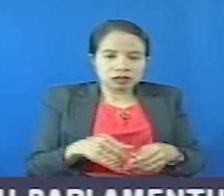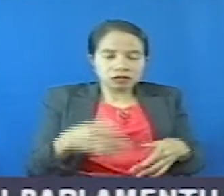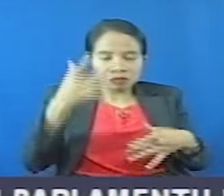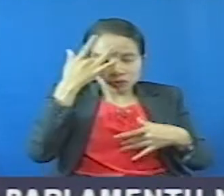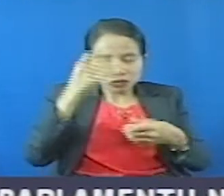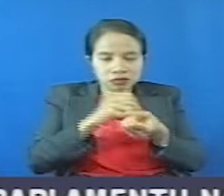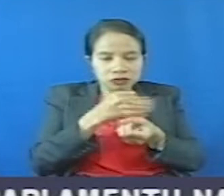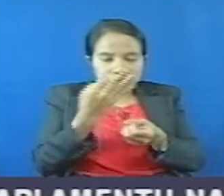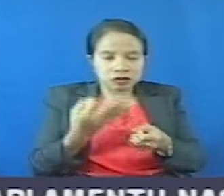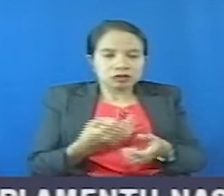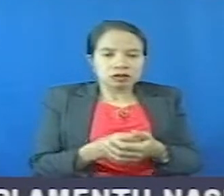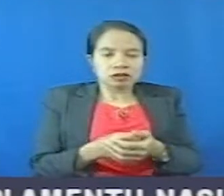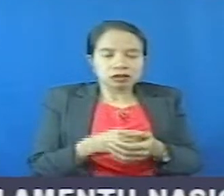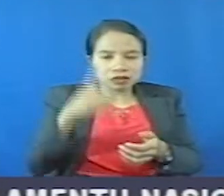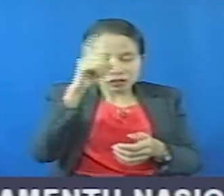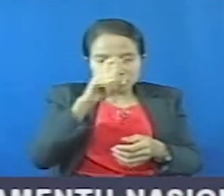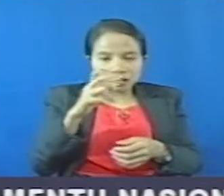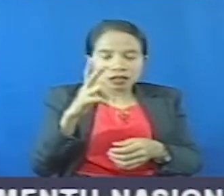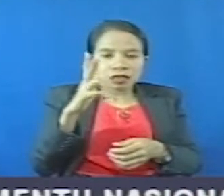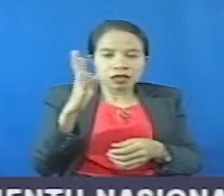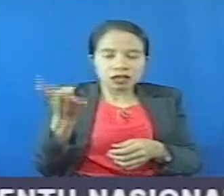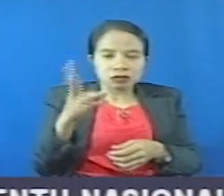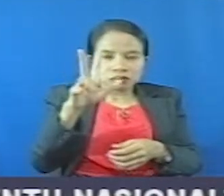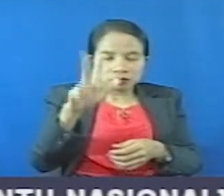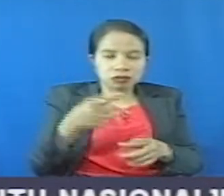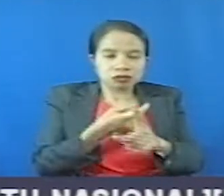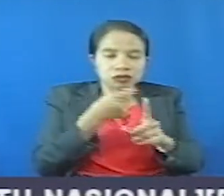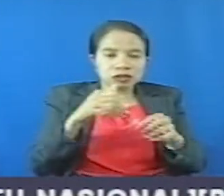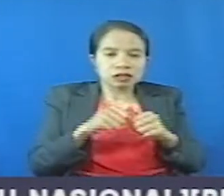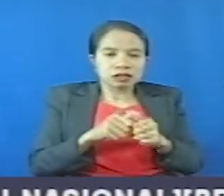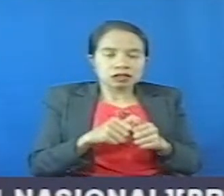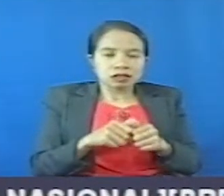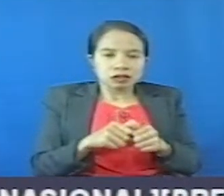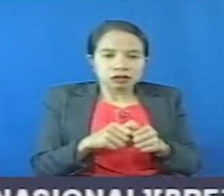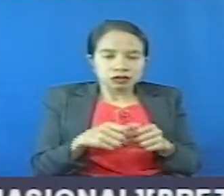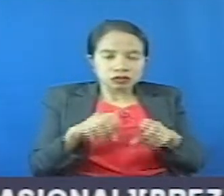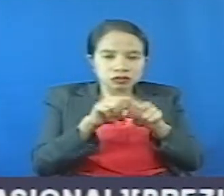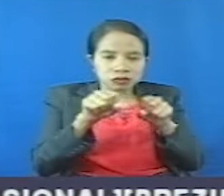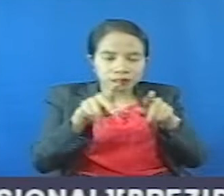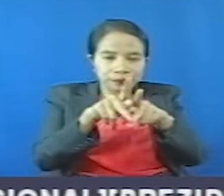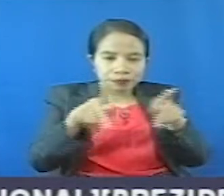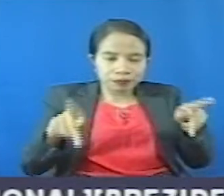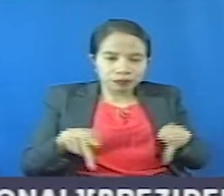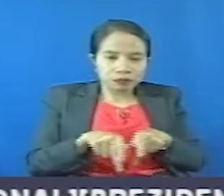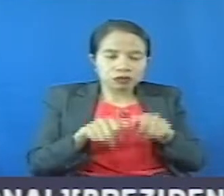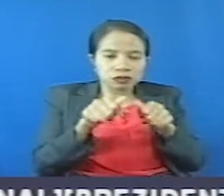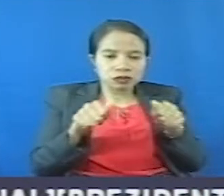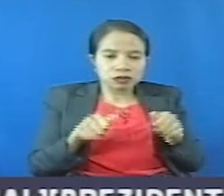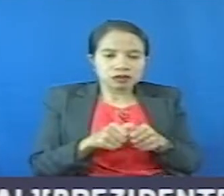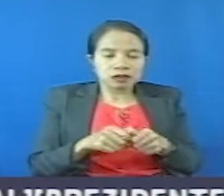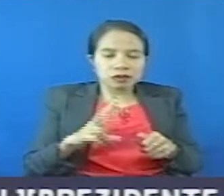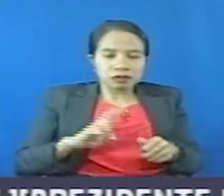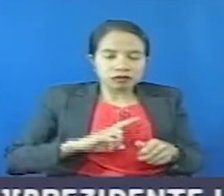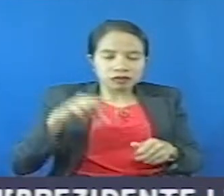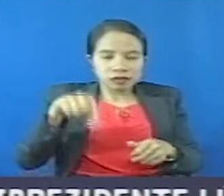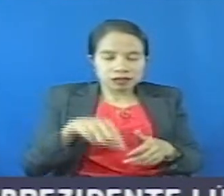Paciente COVID-19 refere hoy tinan hatnulu resentolu usi aldea Mamulak, suku Carabalo posto administrativo Viqueque Vila.